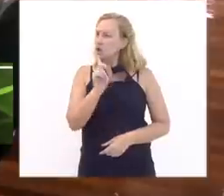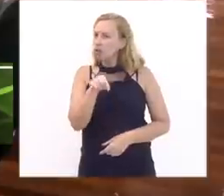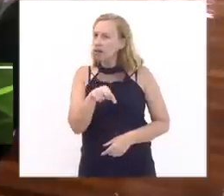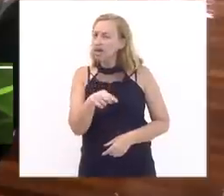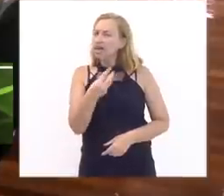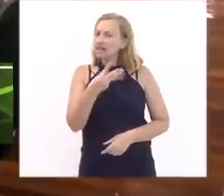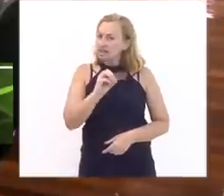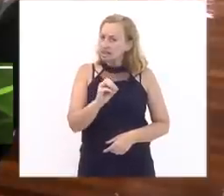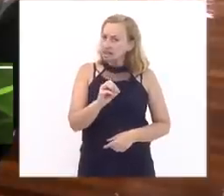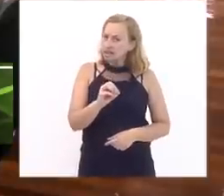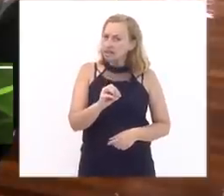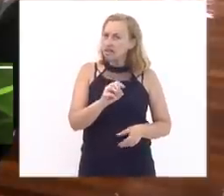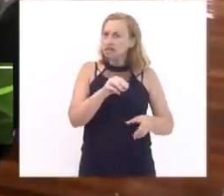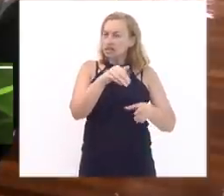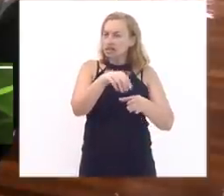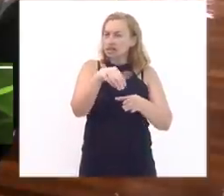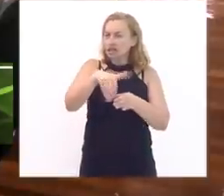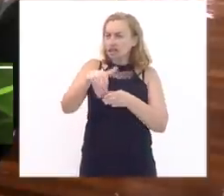né? Porque a eleição é 2, né?